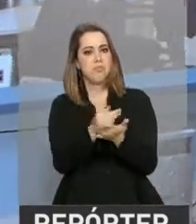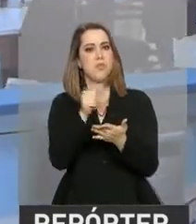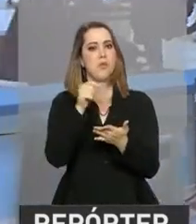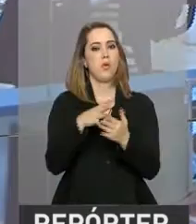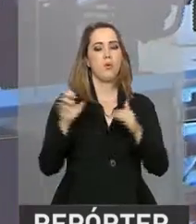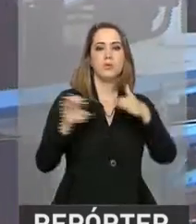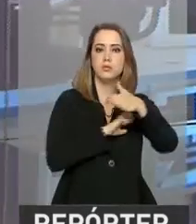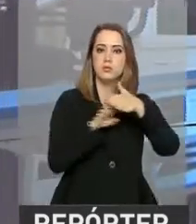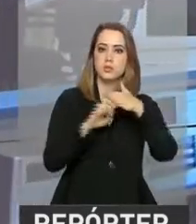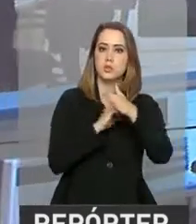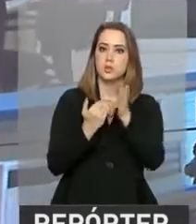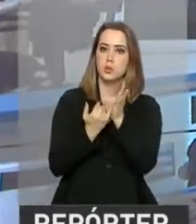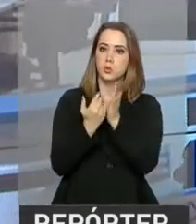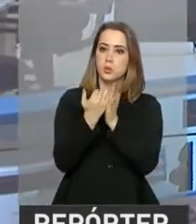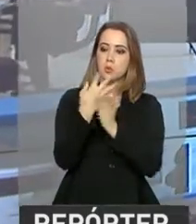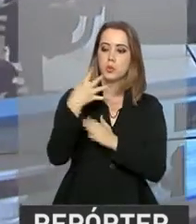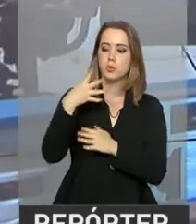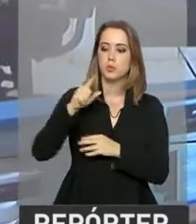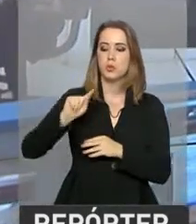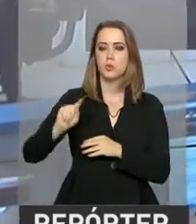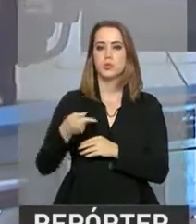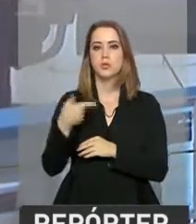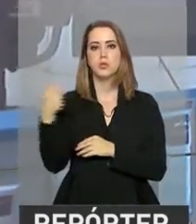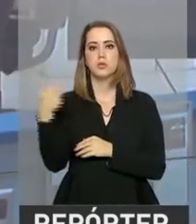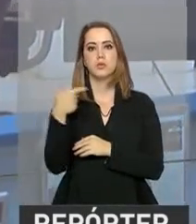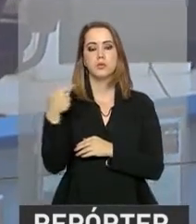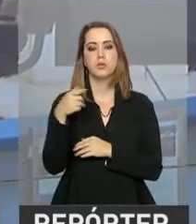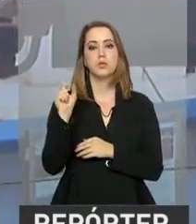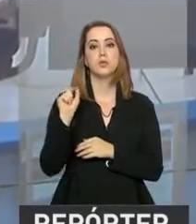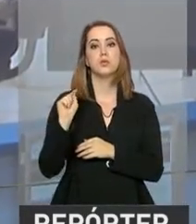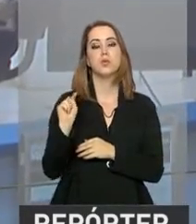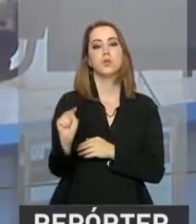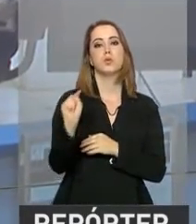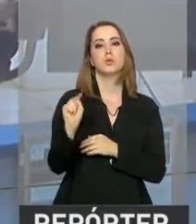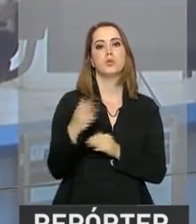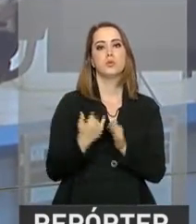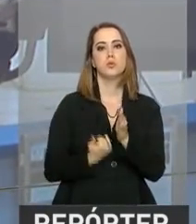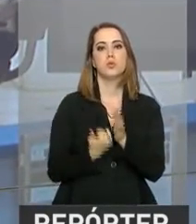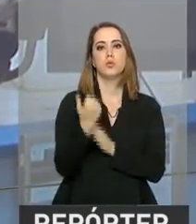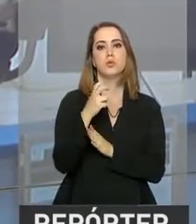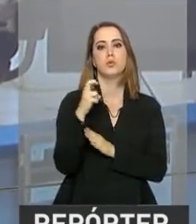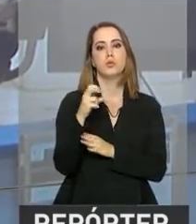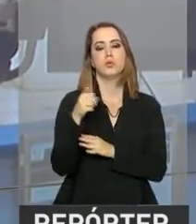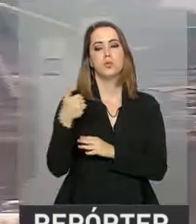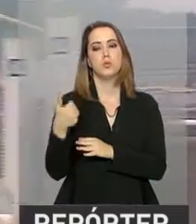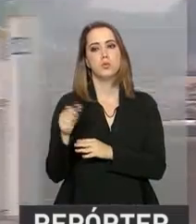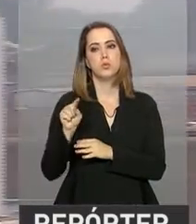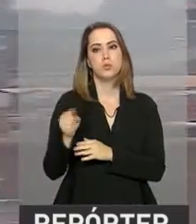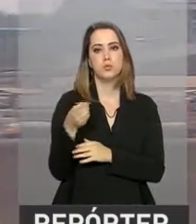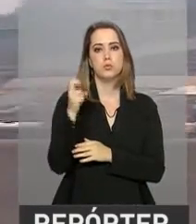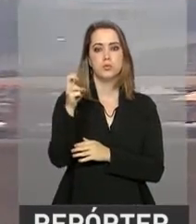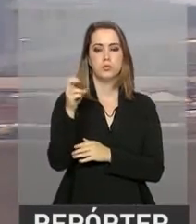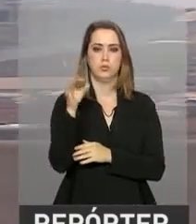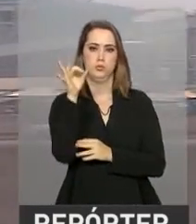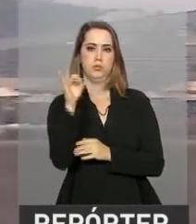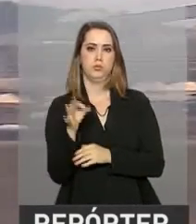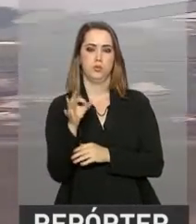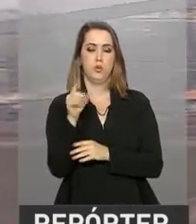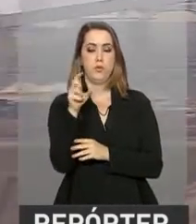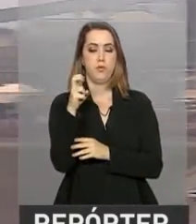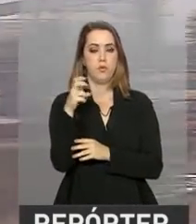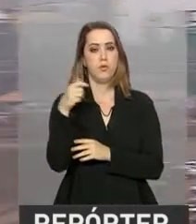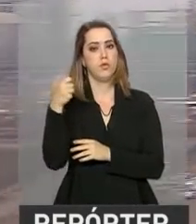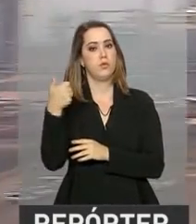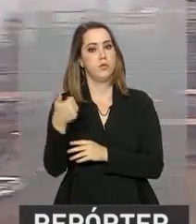4,2 pontos entre julho e agosto e alcançou 51 pontos e meio quando esse indicador está acima